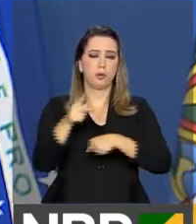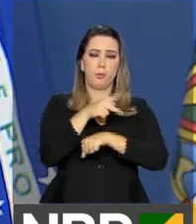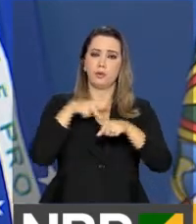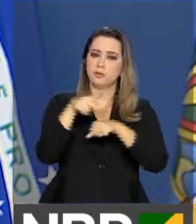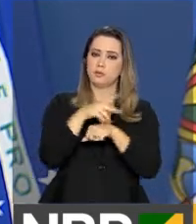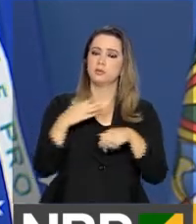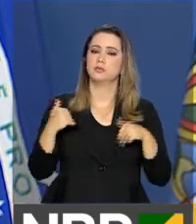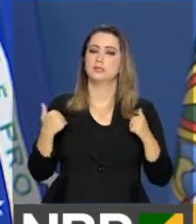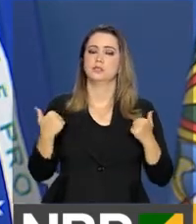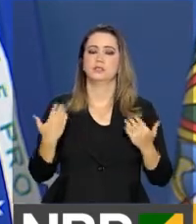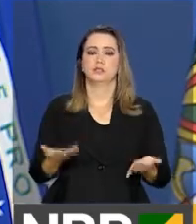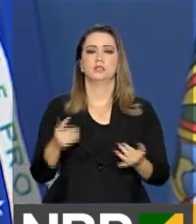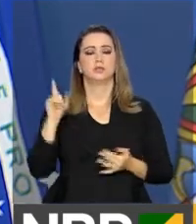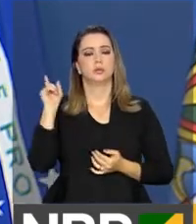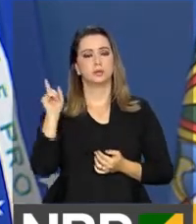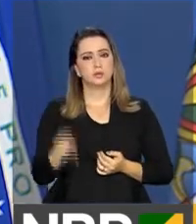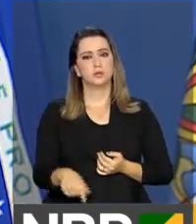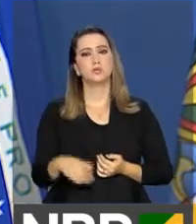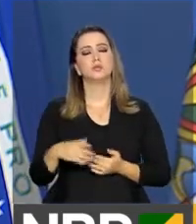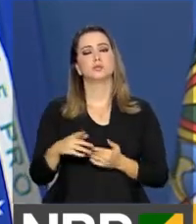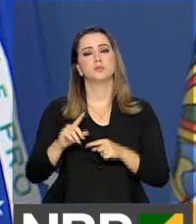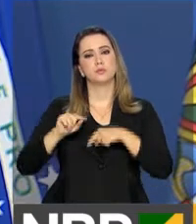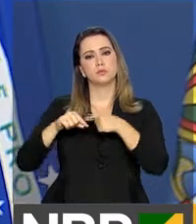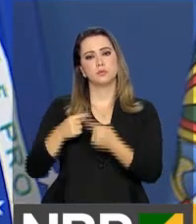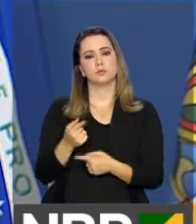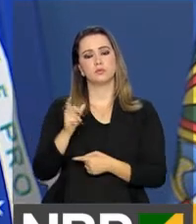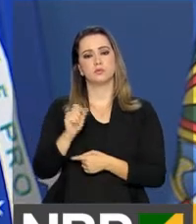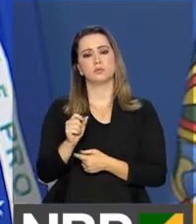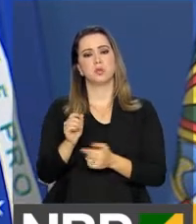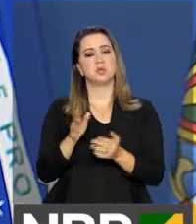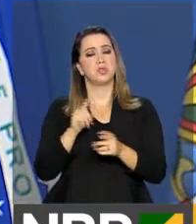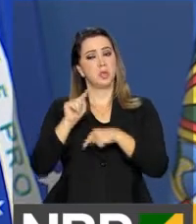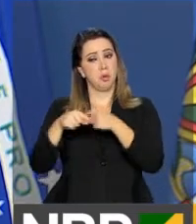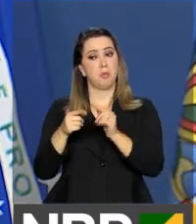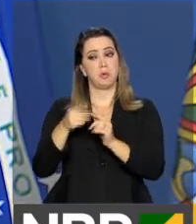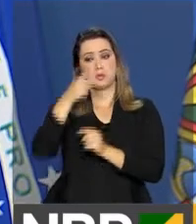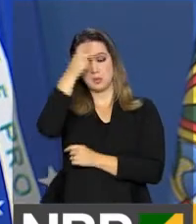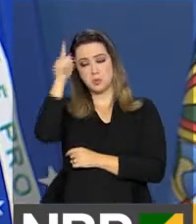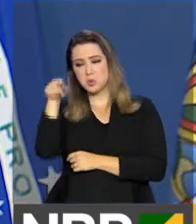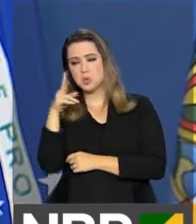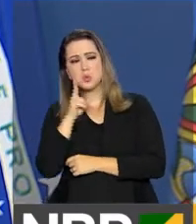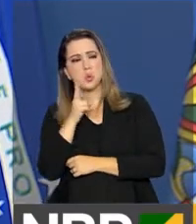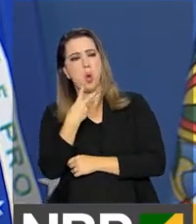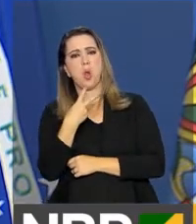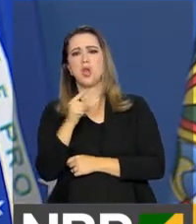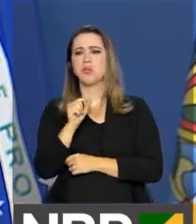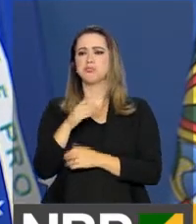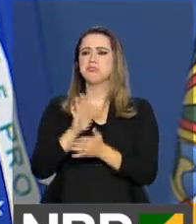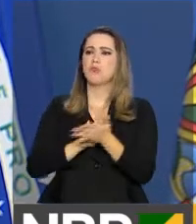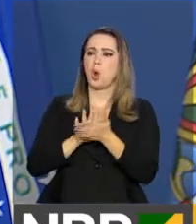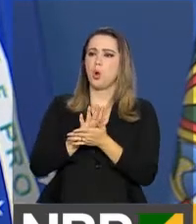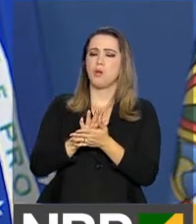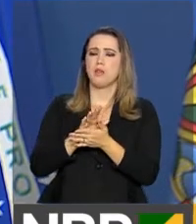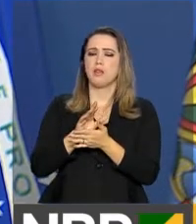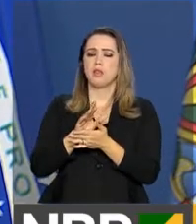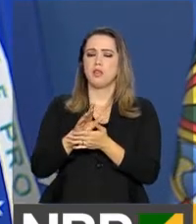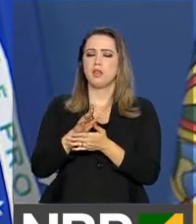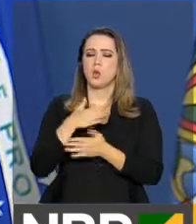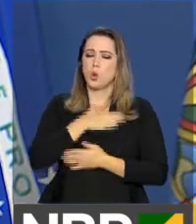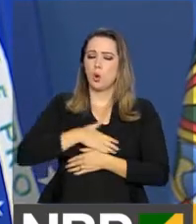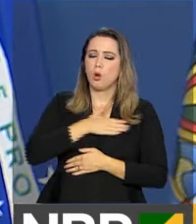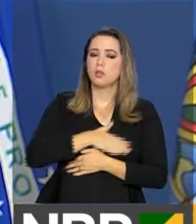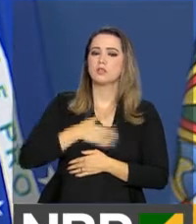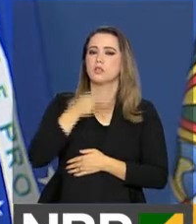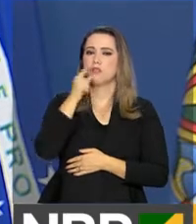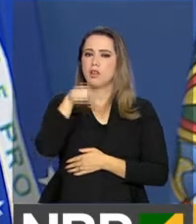e por isso ela é logo depois aplaudido não é portanto quando nós pedimos a cada